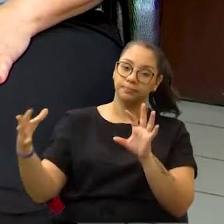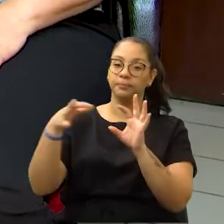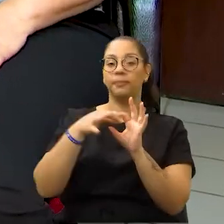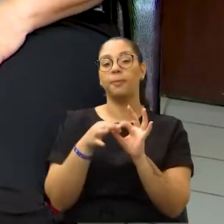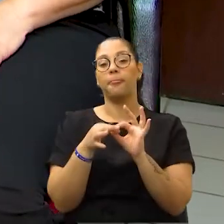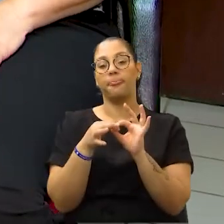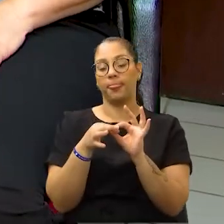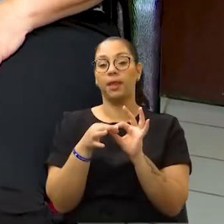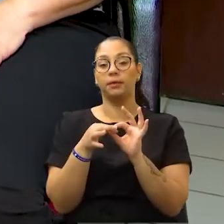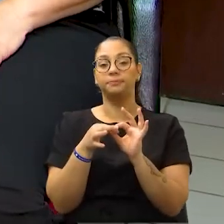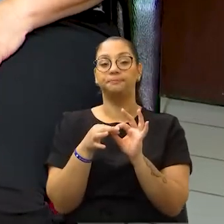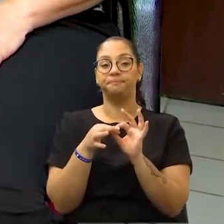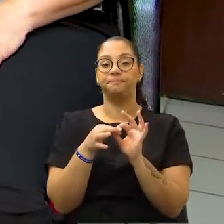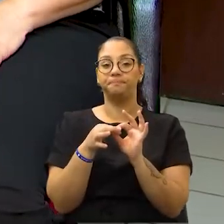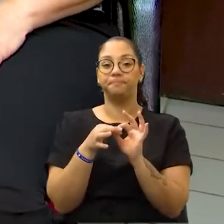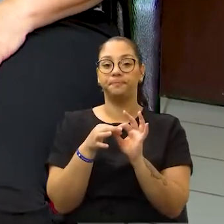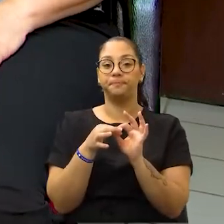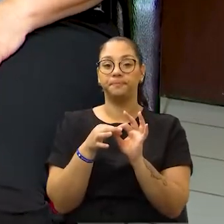aproximado